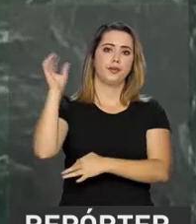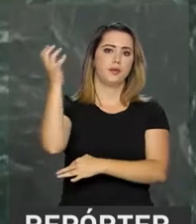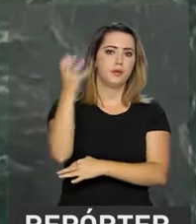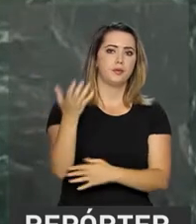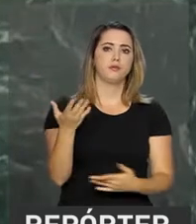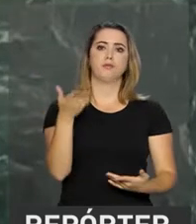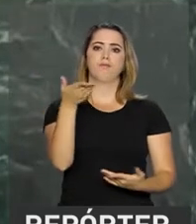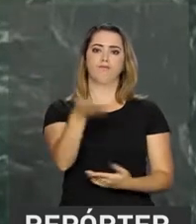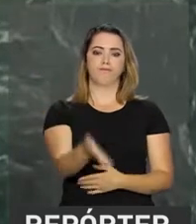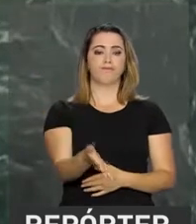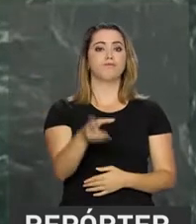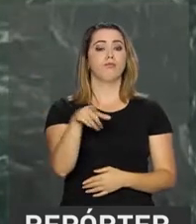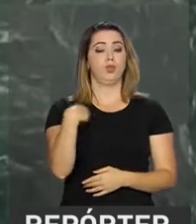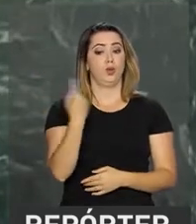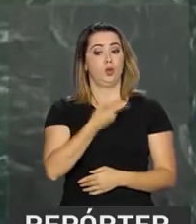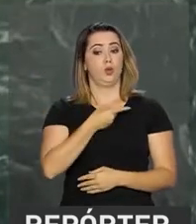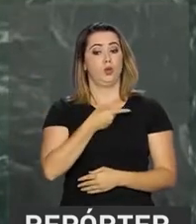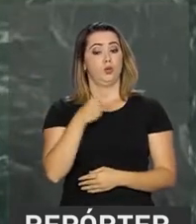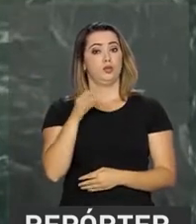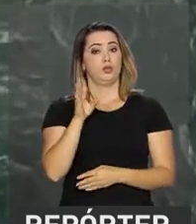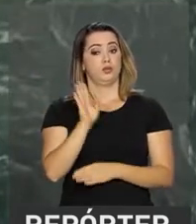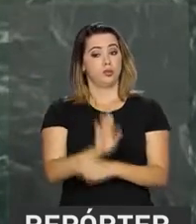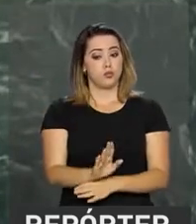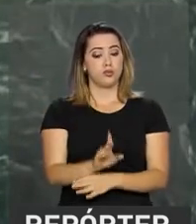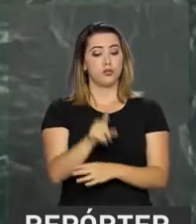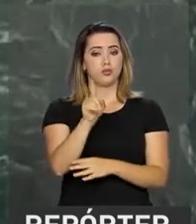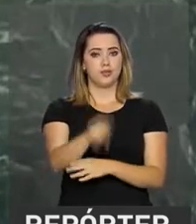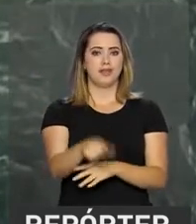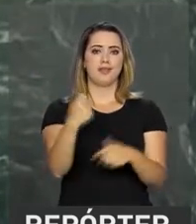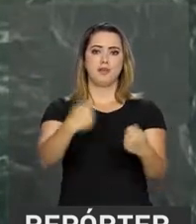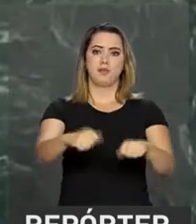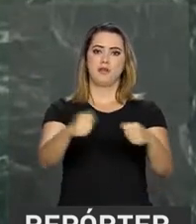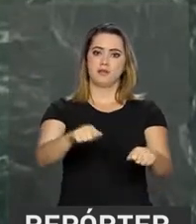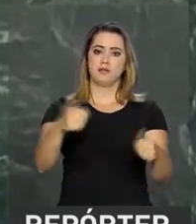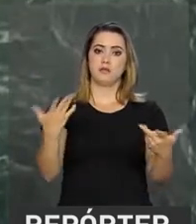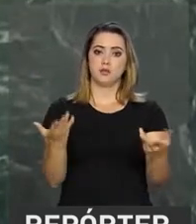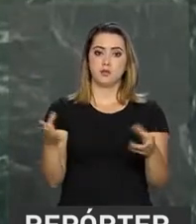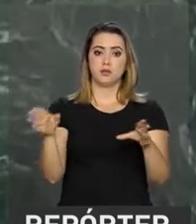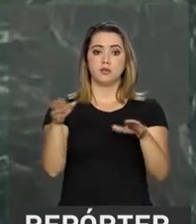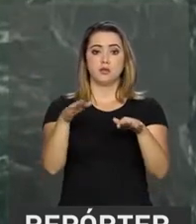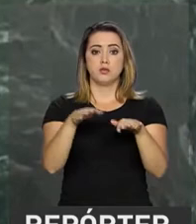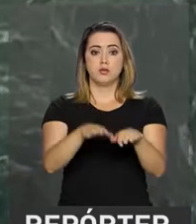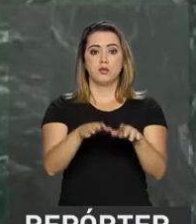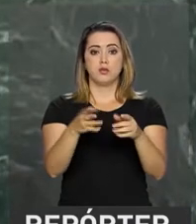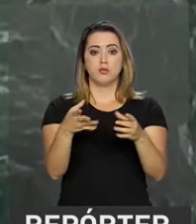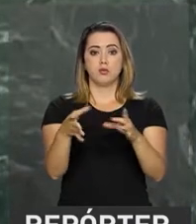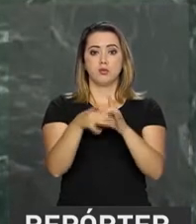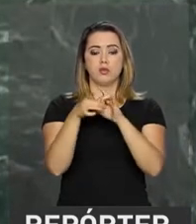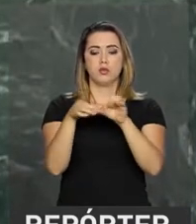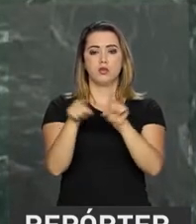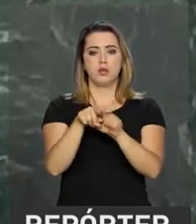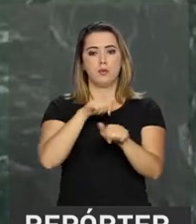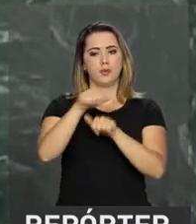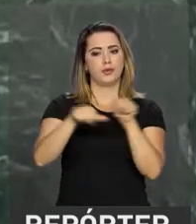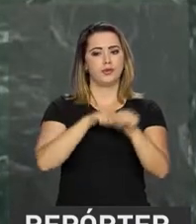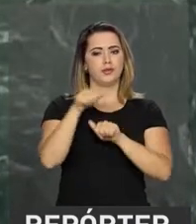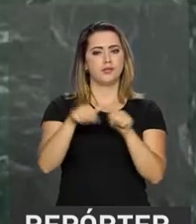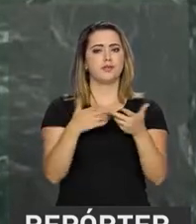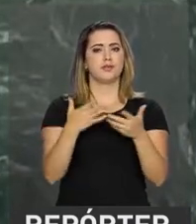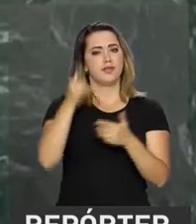sustentável. Contribuição que necessariamente inclui o combate à mudança do clima.